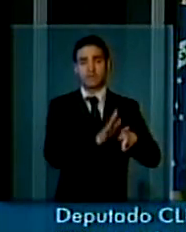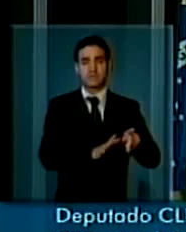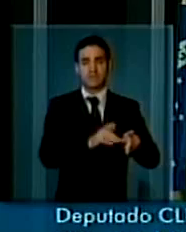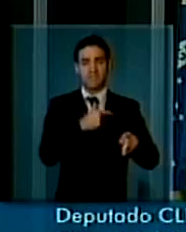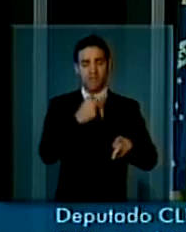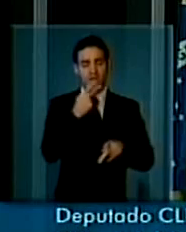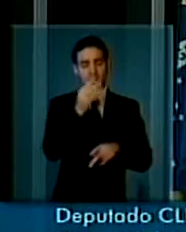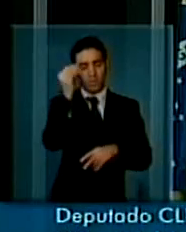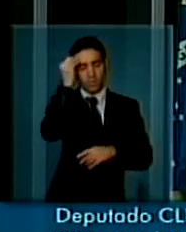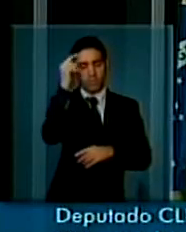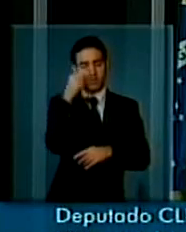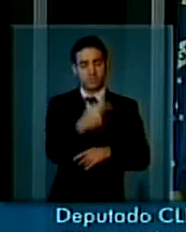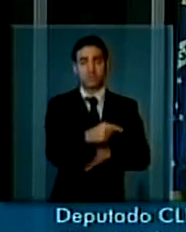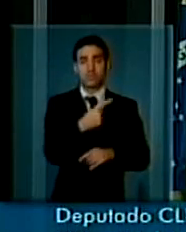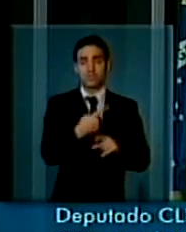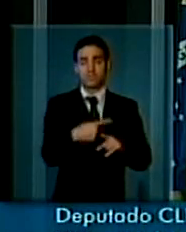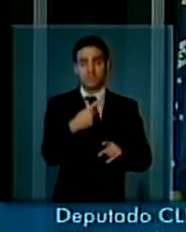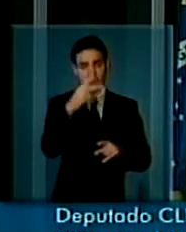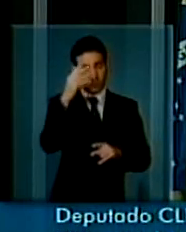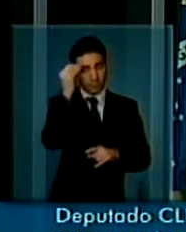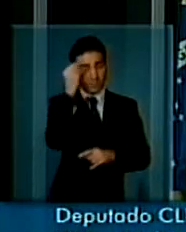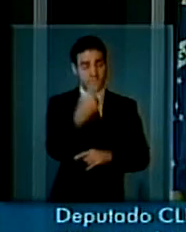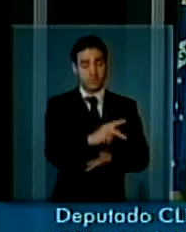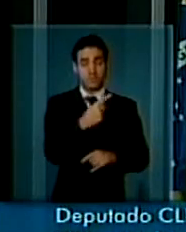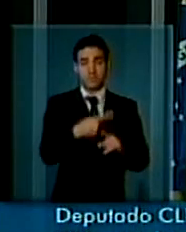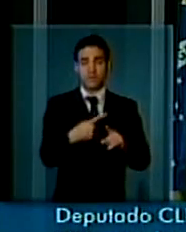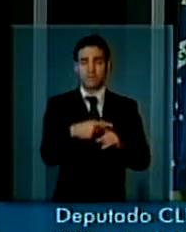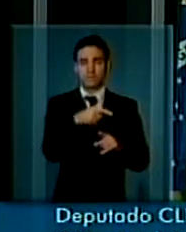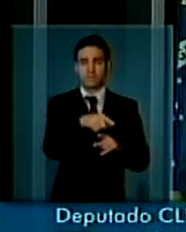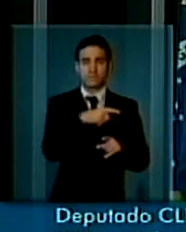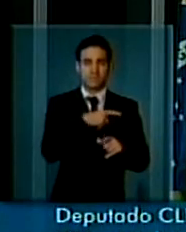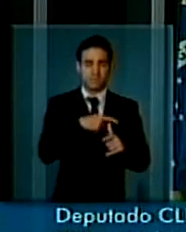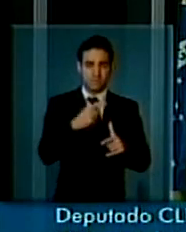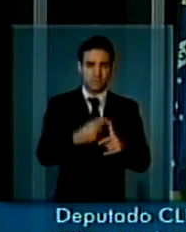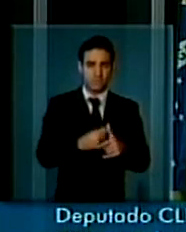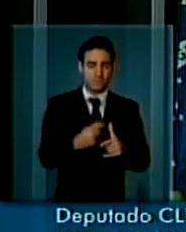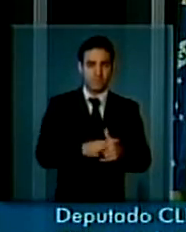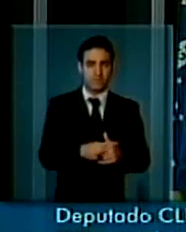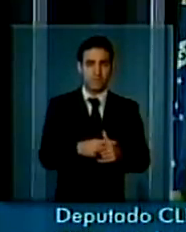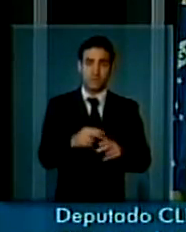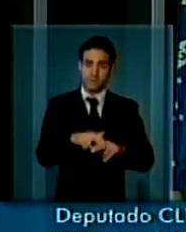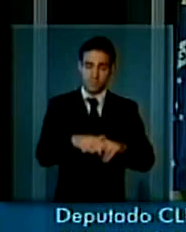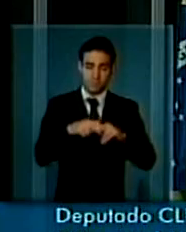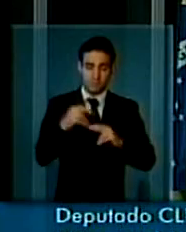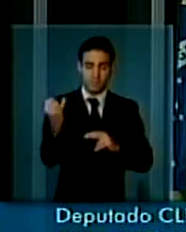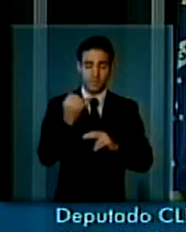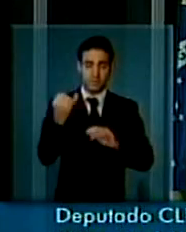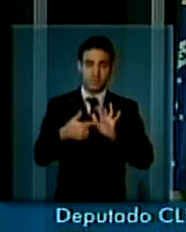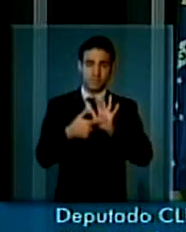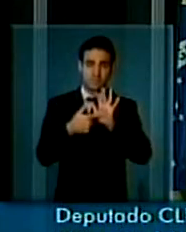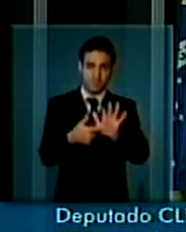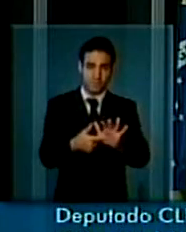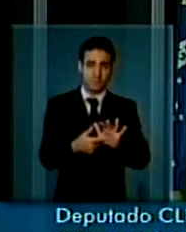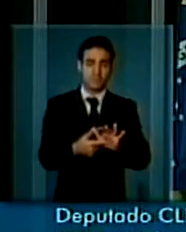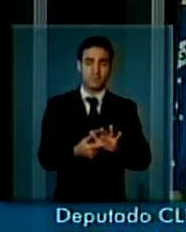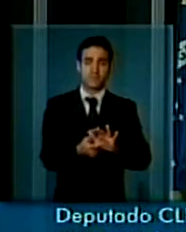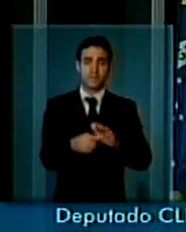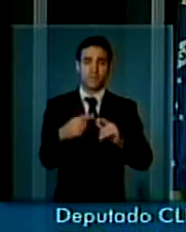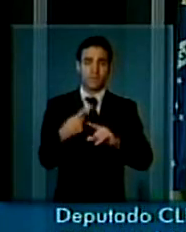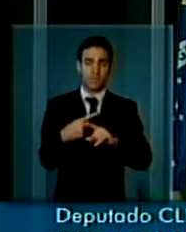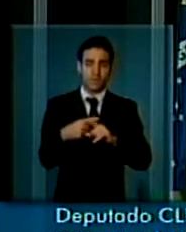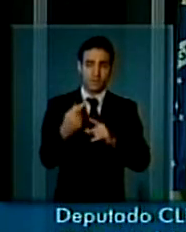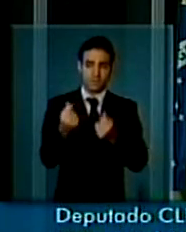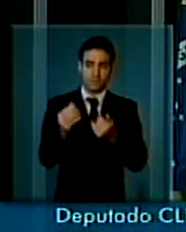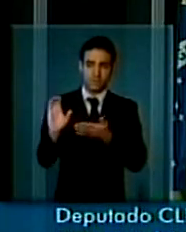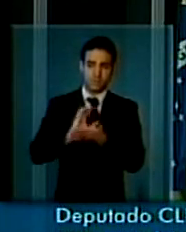orçamentários. No entanto, com a entrada maciça, e aqui quero fazer esse registro, é importante que esse registro, com a entrada